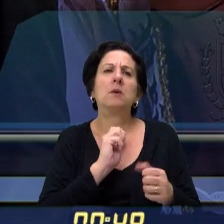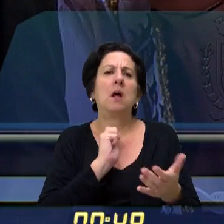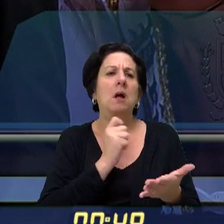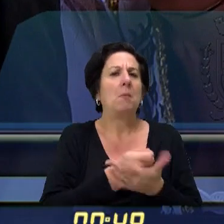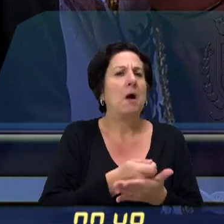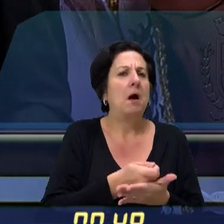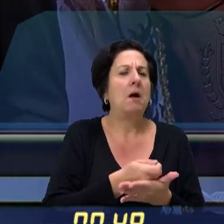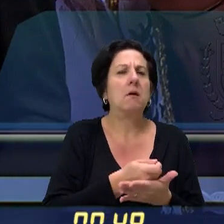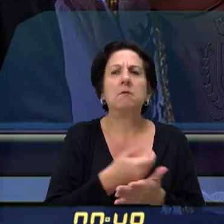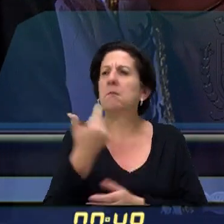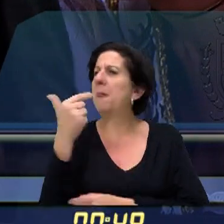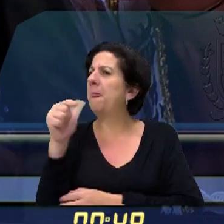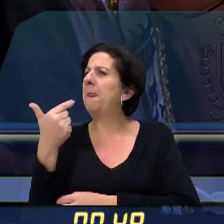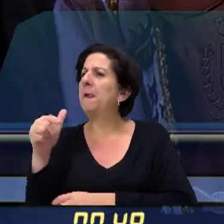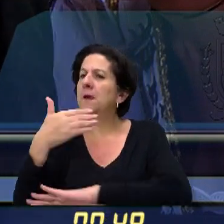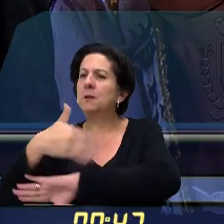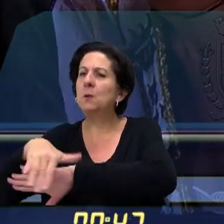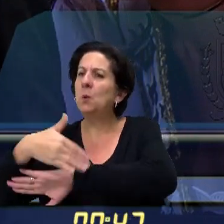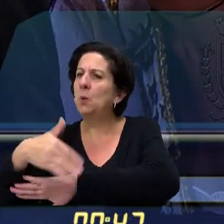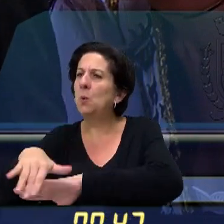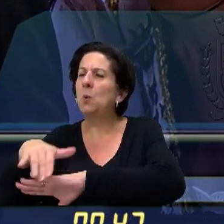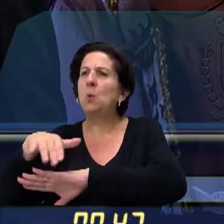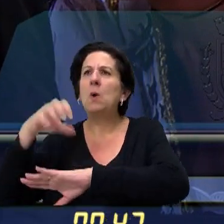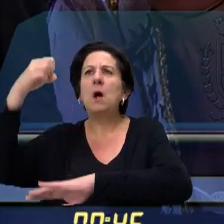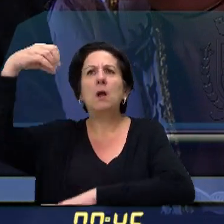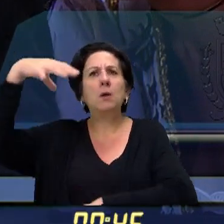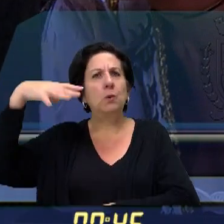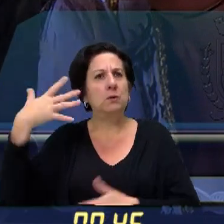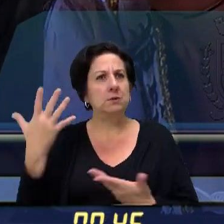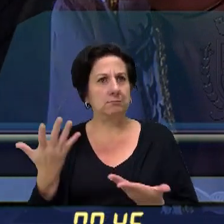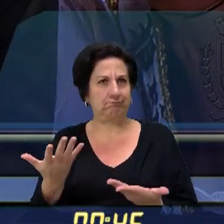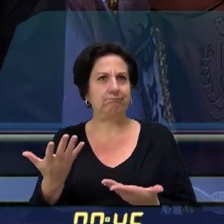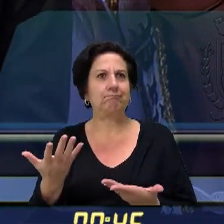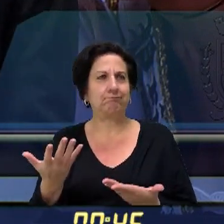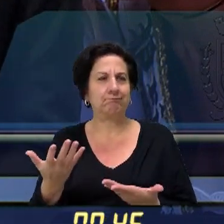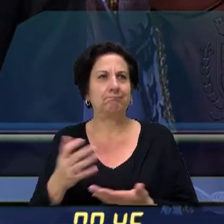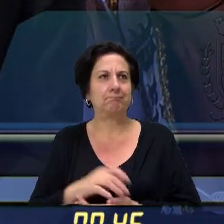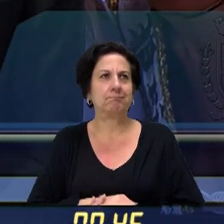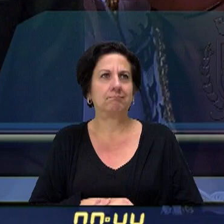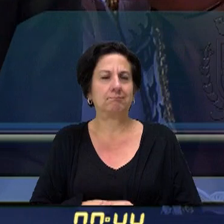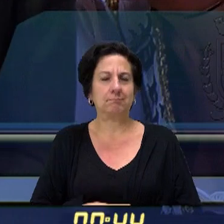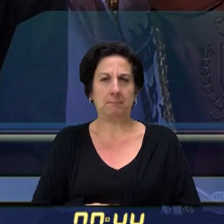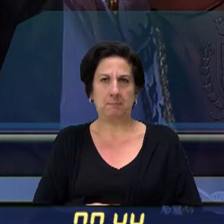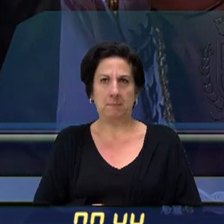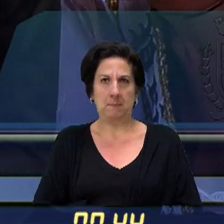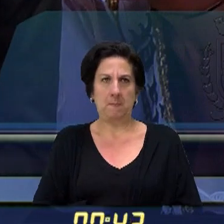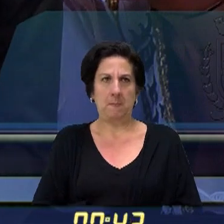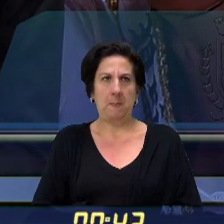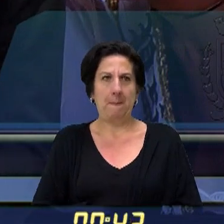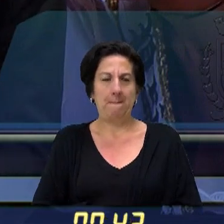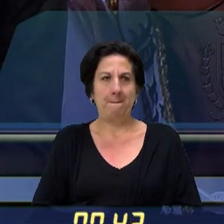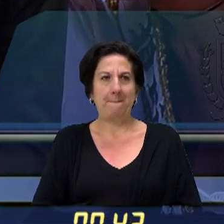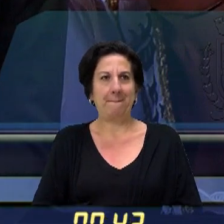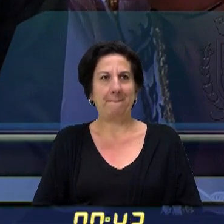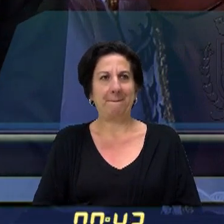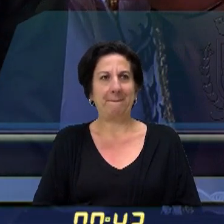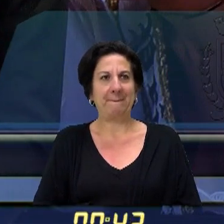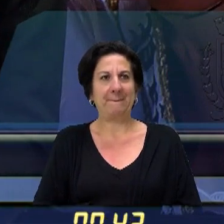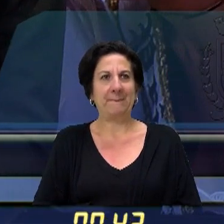iluminação pública e não tem a sua rua minimamente iluminada. Então, sim, vereador Armando.